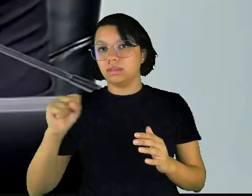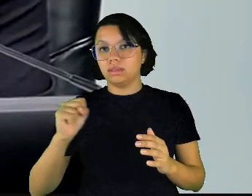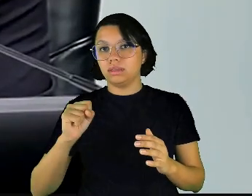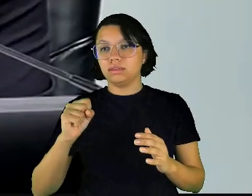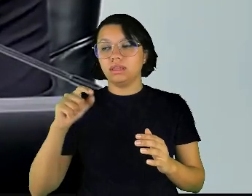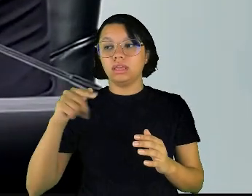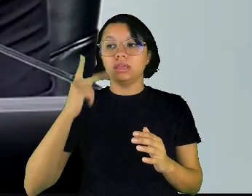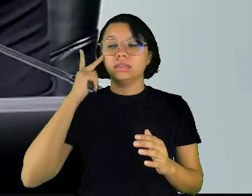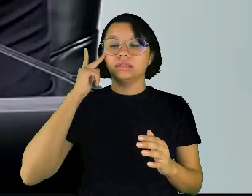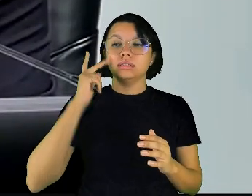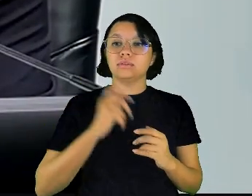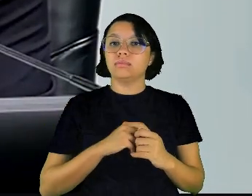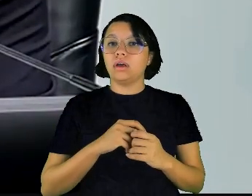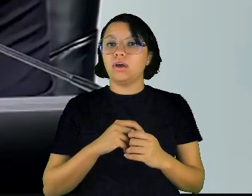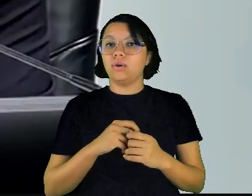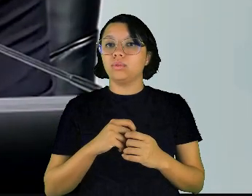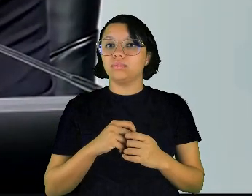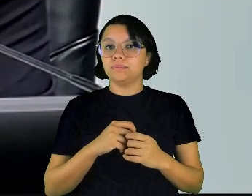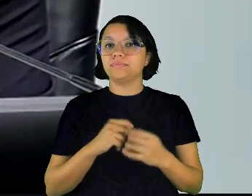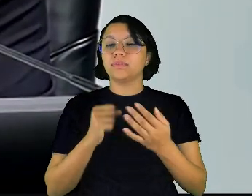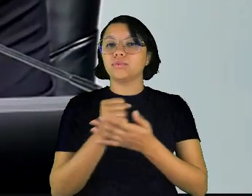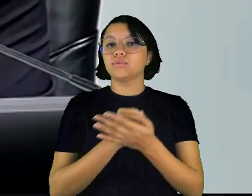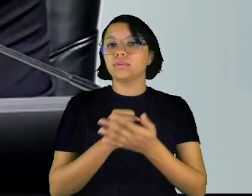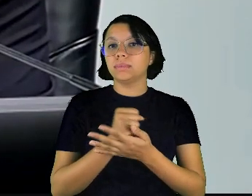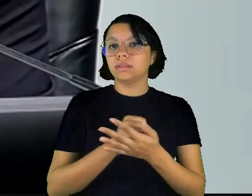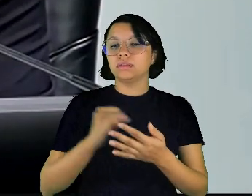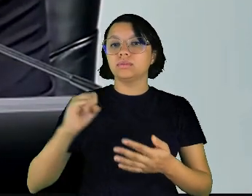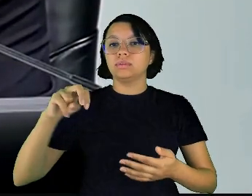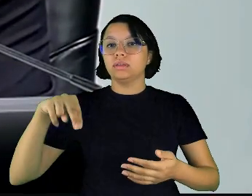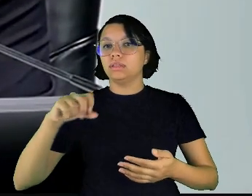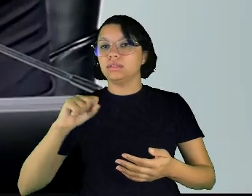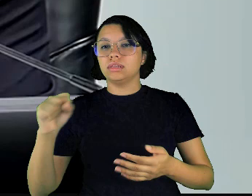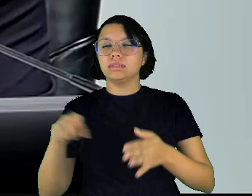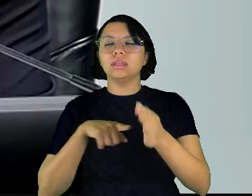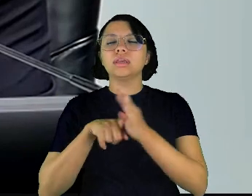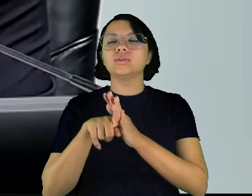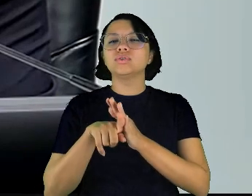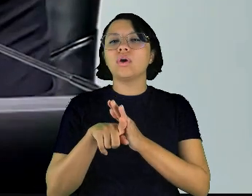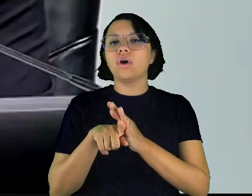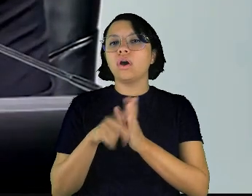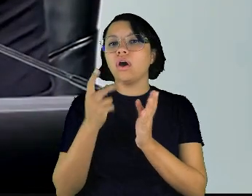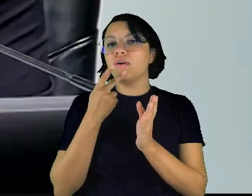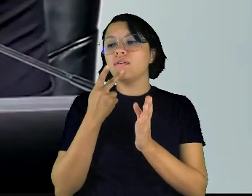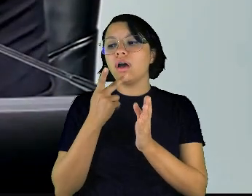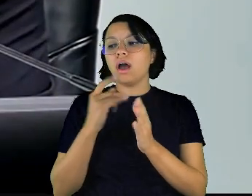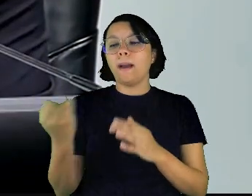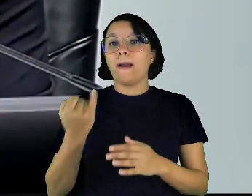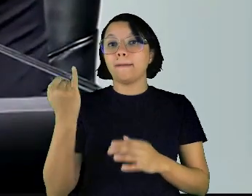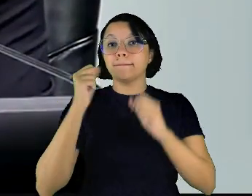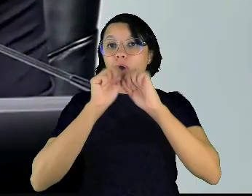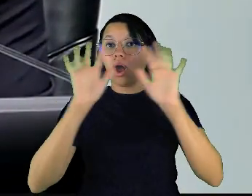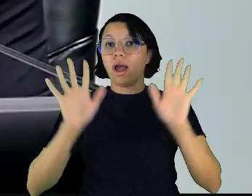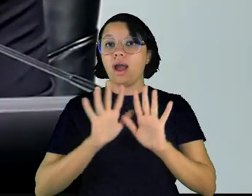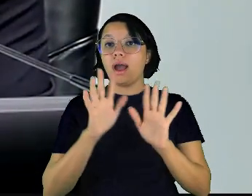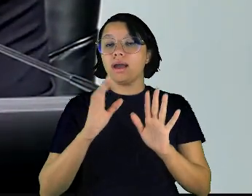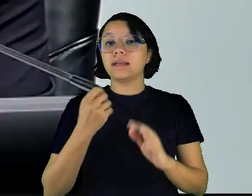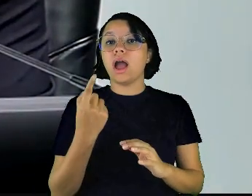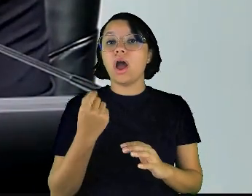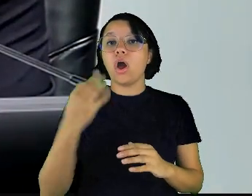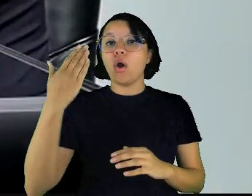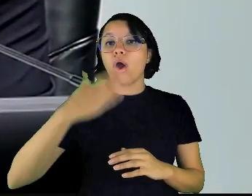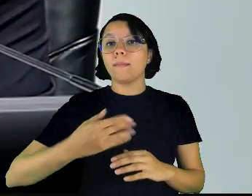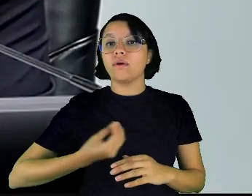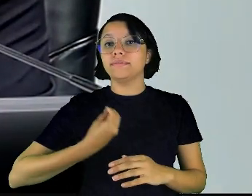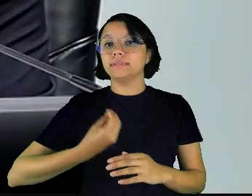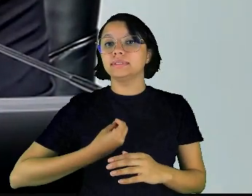Paulo, na fundamentação do INSS, e aí ele questiona, ele diz o seguinte: importante esclarecer que a única prova